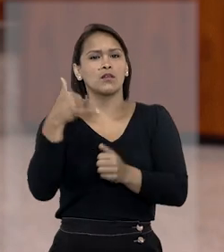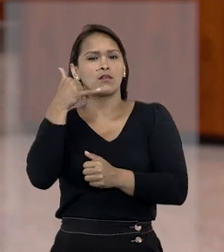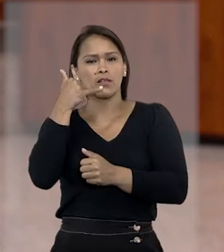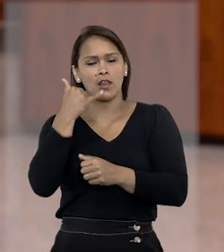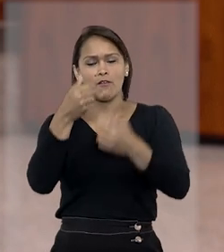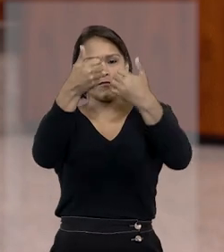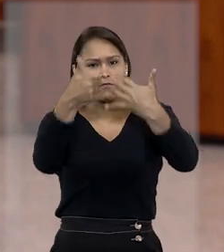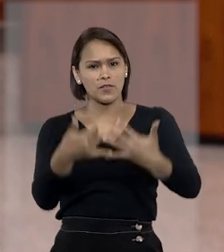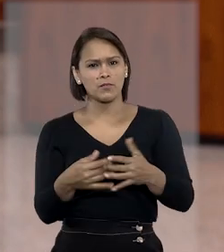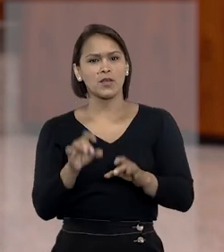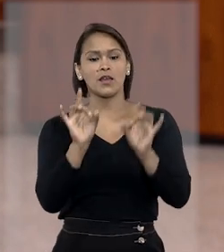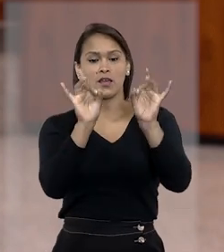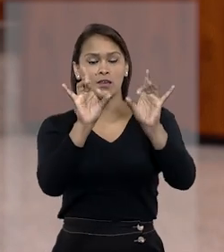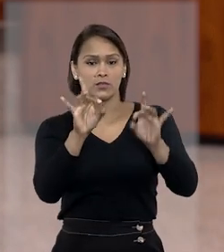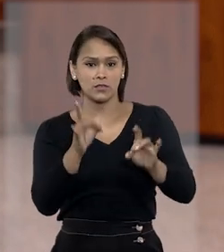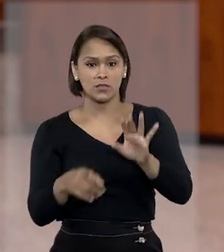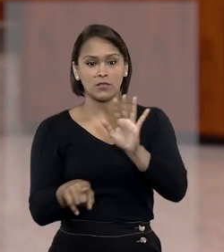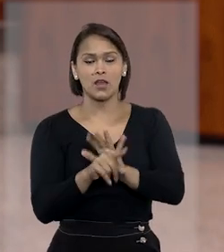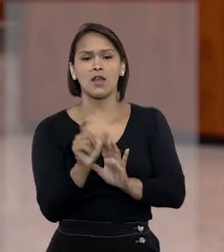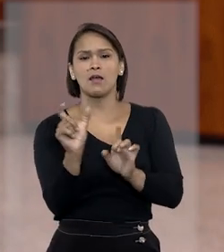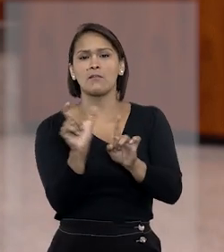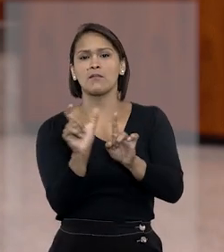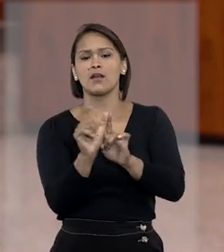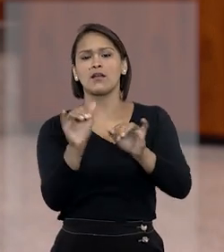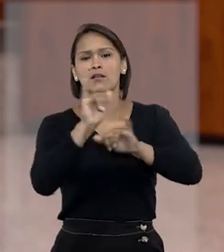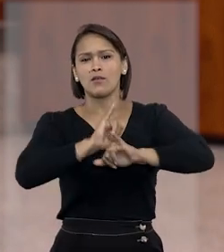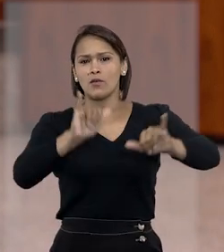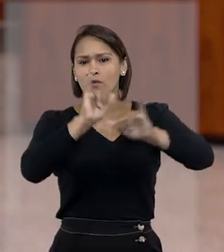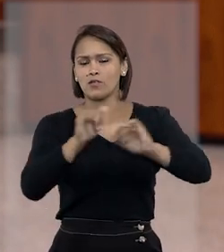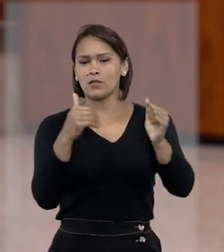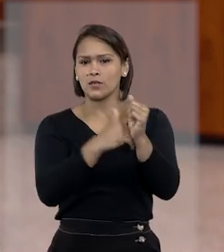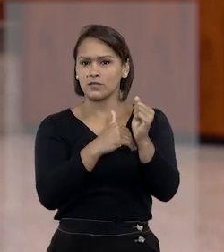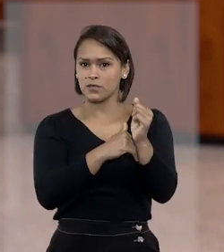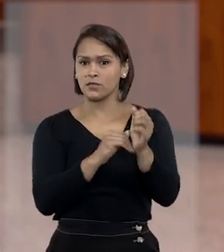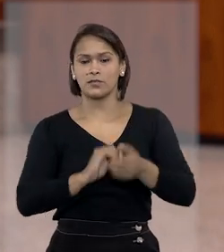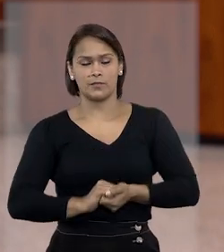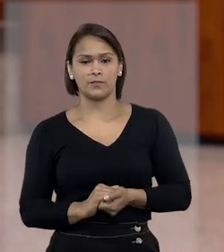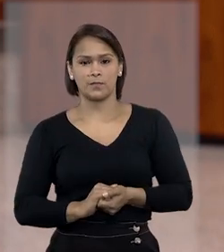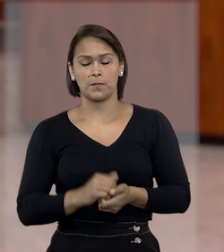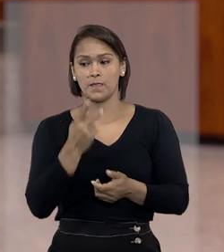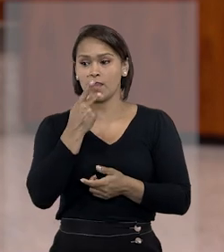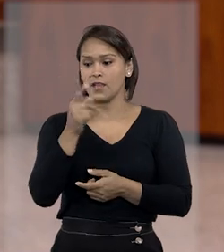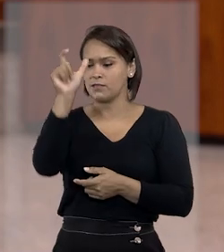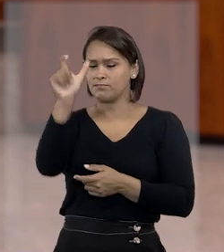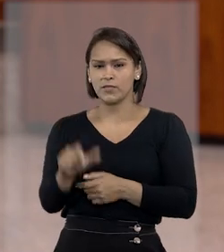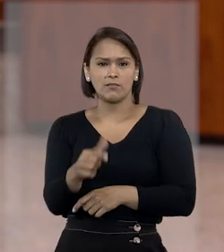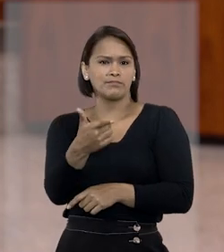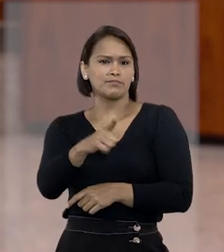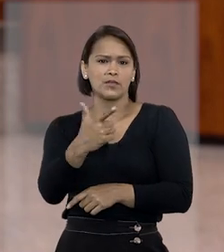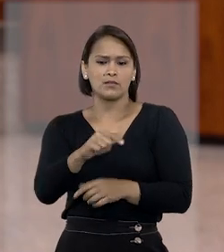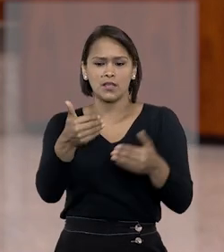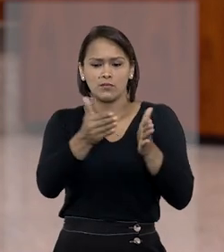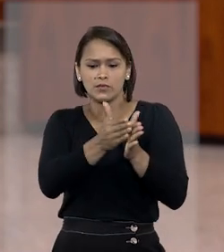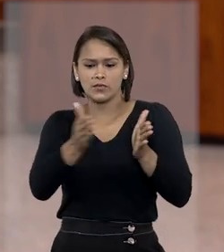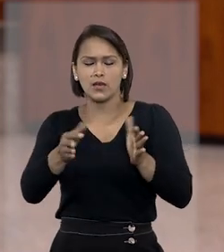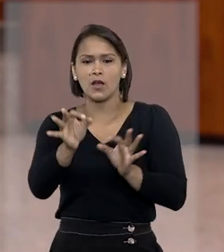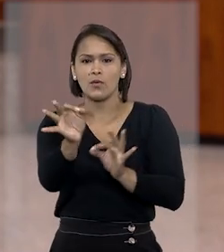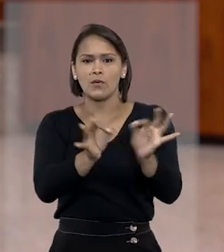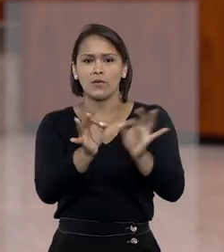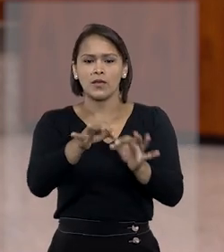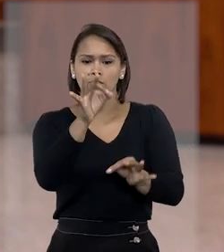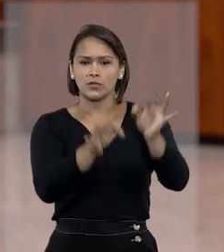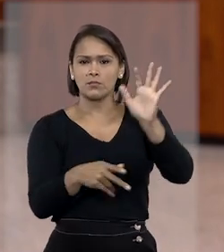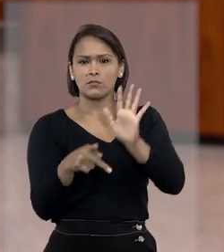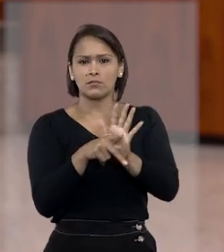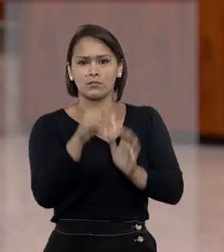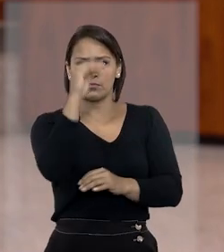telefônica foi fundamentada exclusivamente na palavra do Informante confidencial figura que não teria previsão